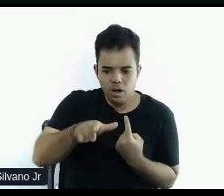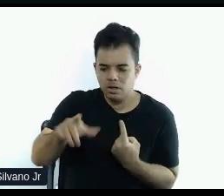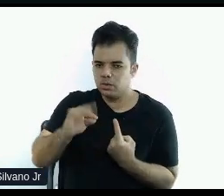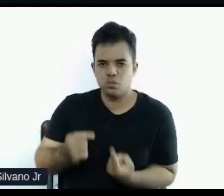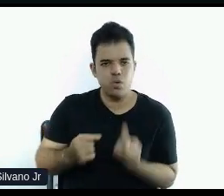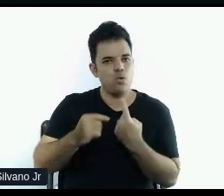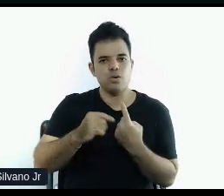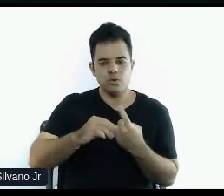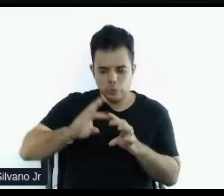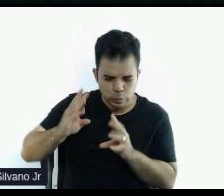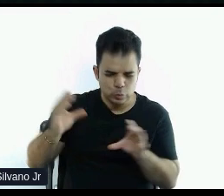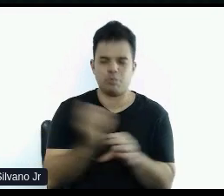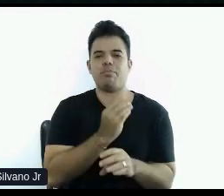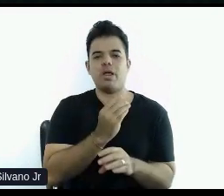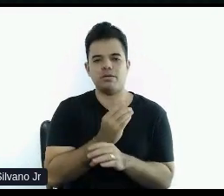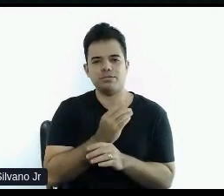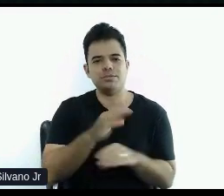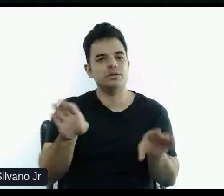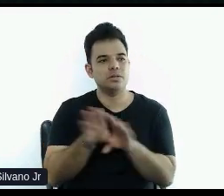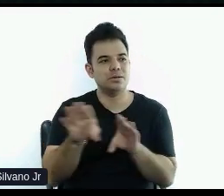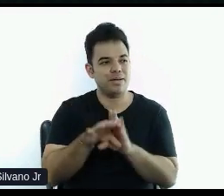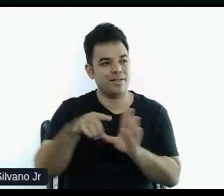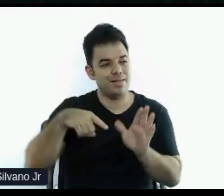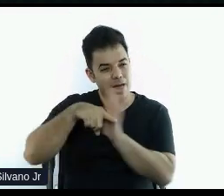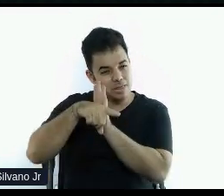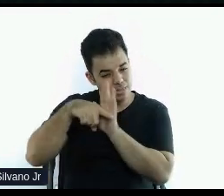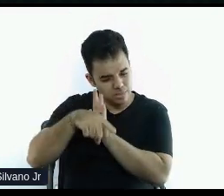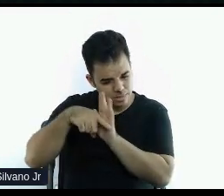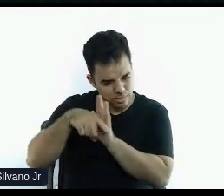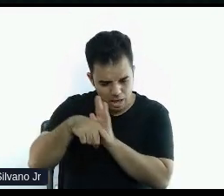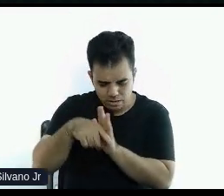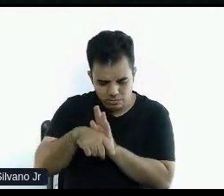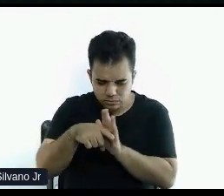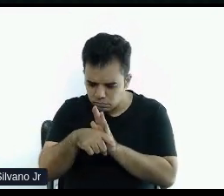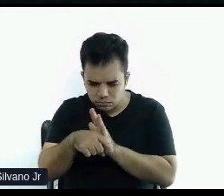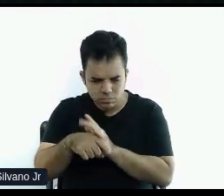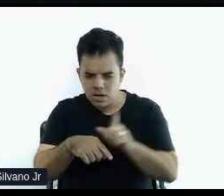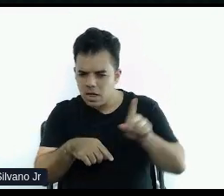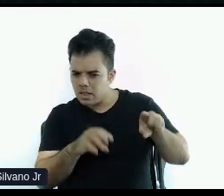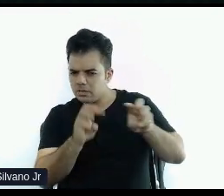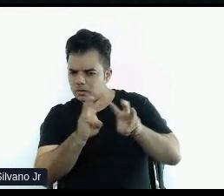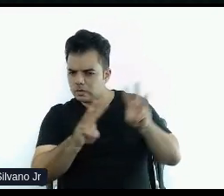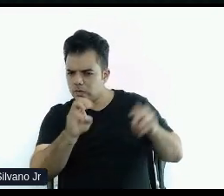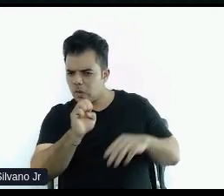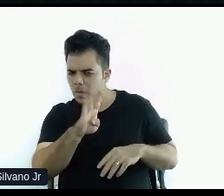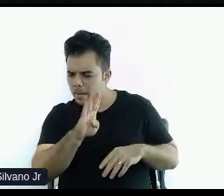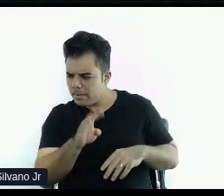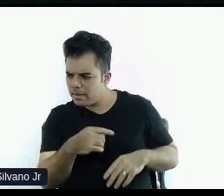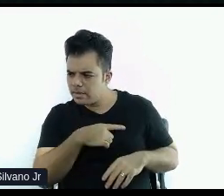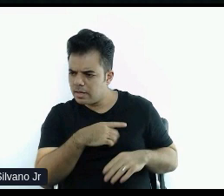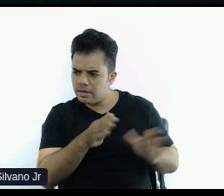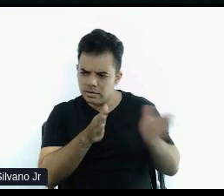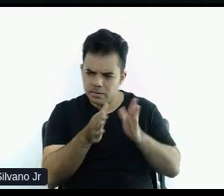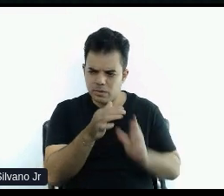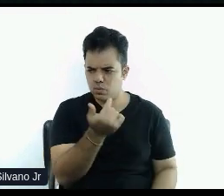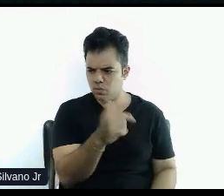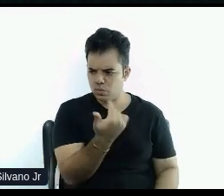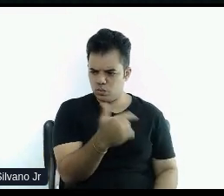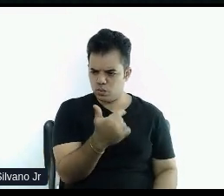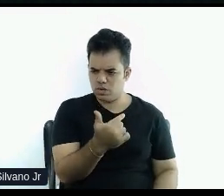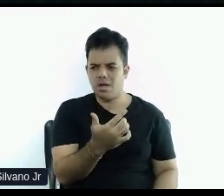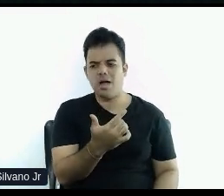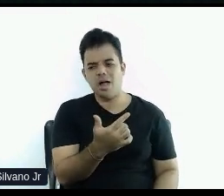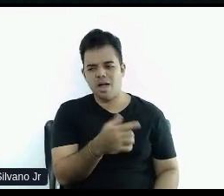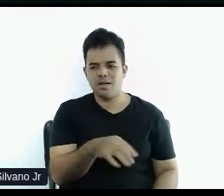análise a gente leva em consideração o quê? É uma aplicação que não possui acessibilidade, então a gente olha já para o critério